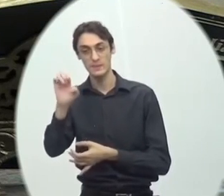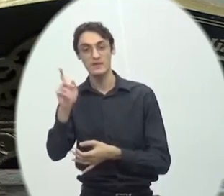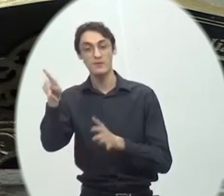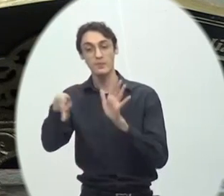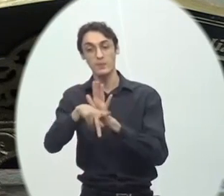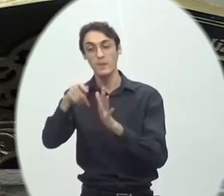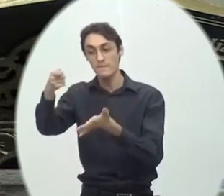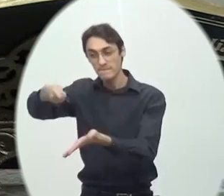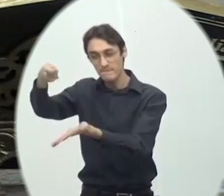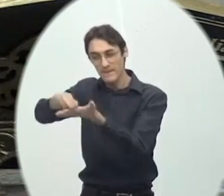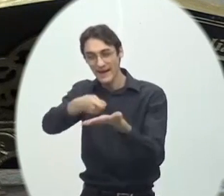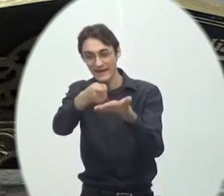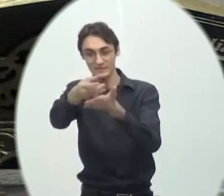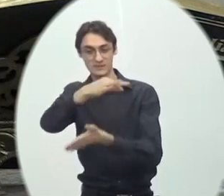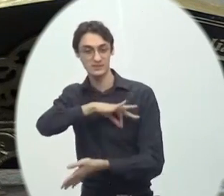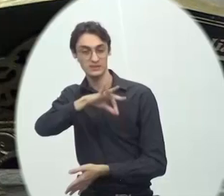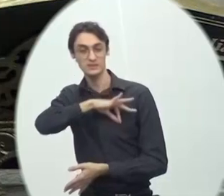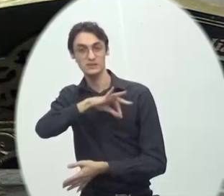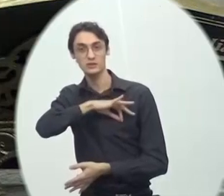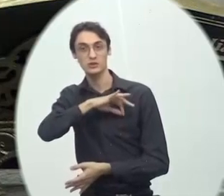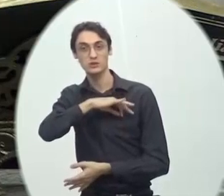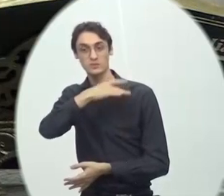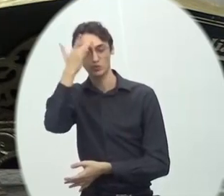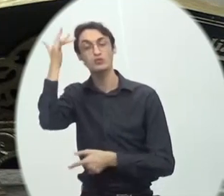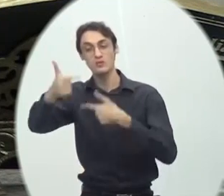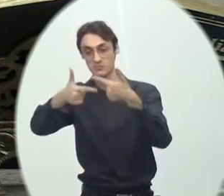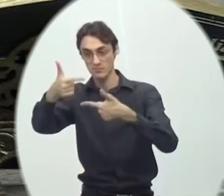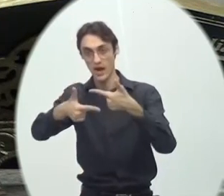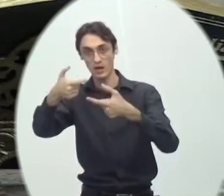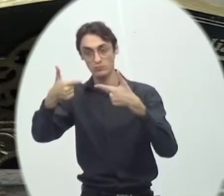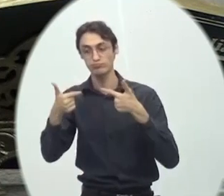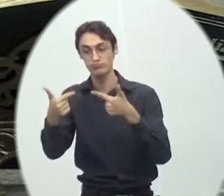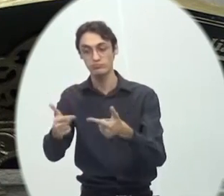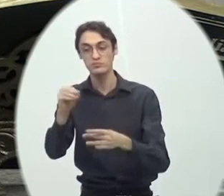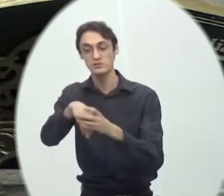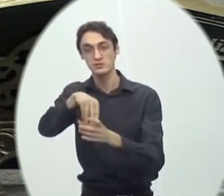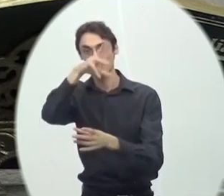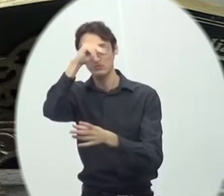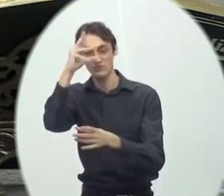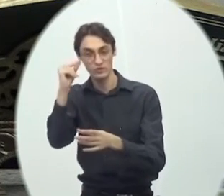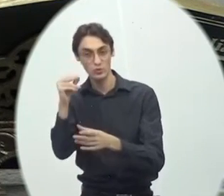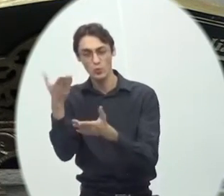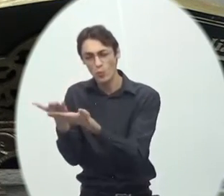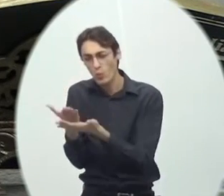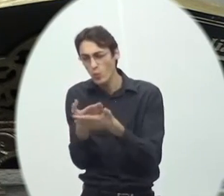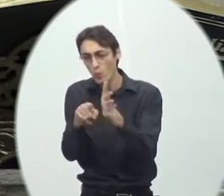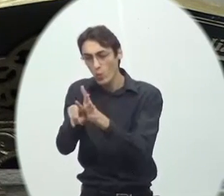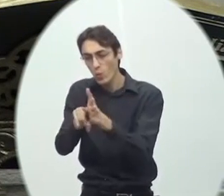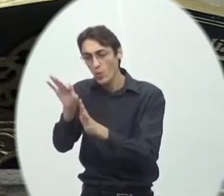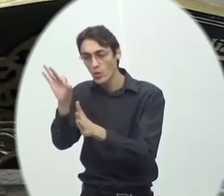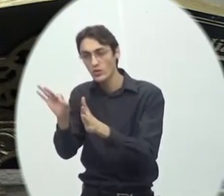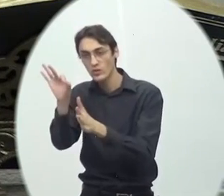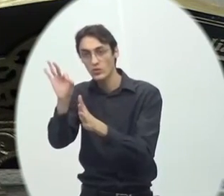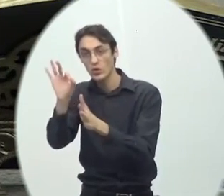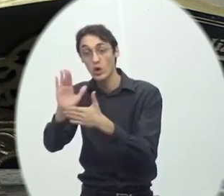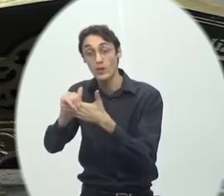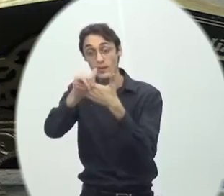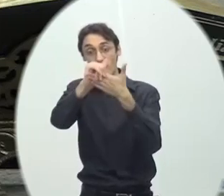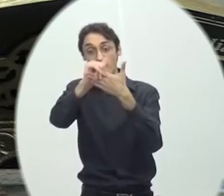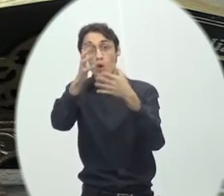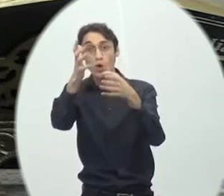pagamento do quadro dos ativos da Prefeitura Municipal nesta data. Anexar